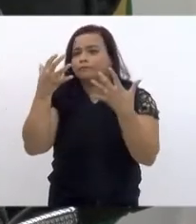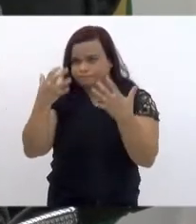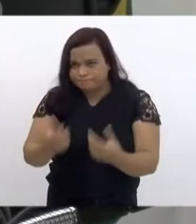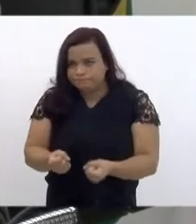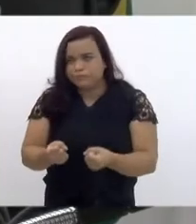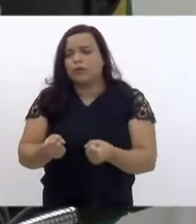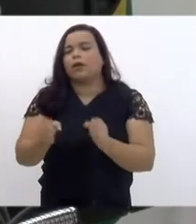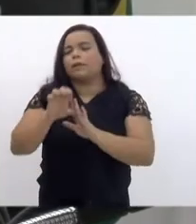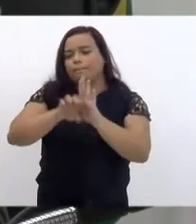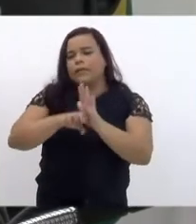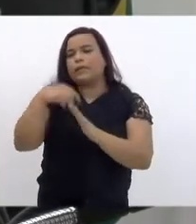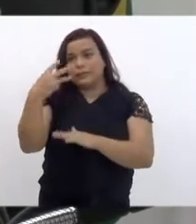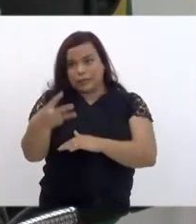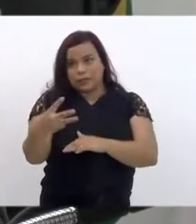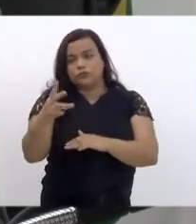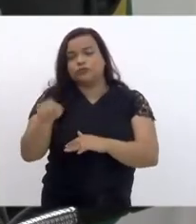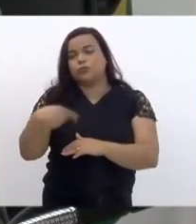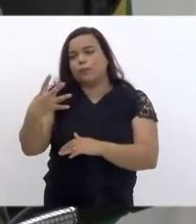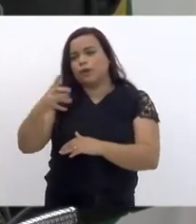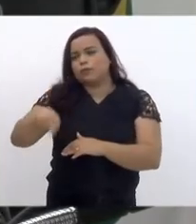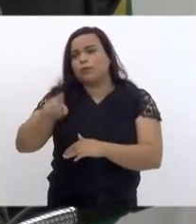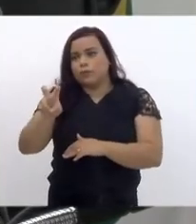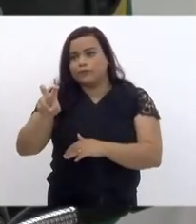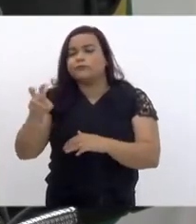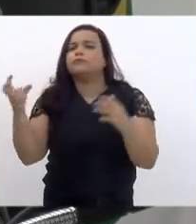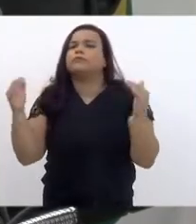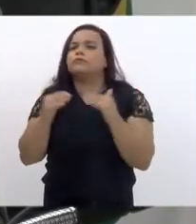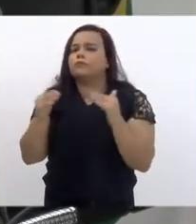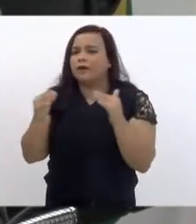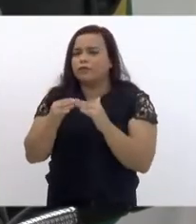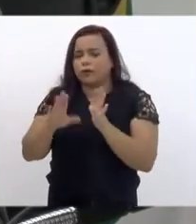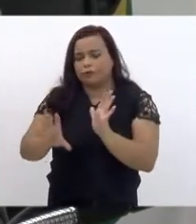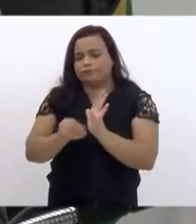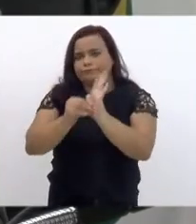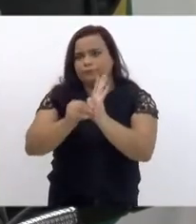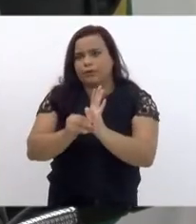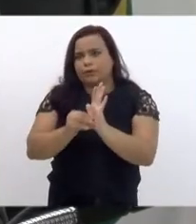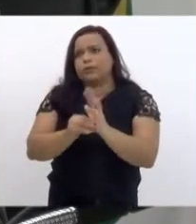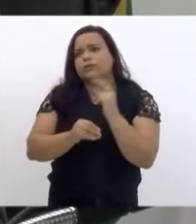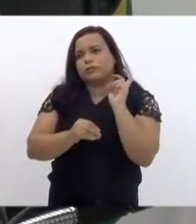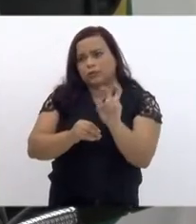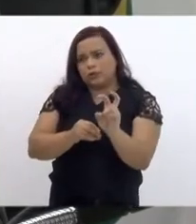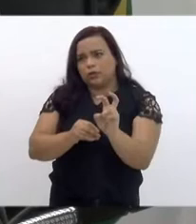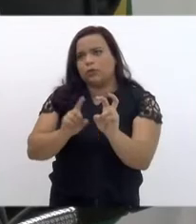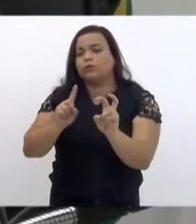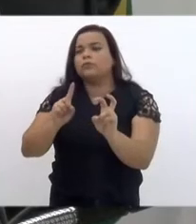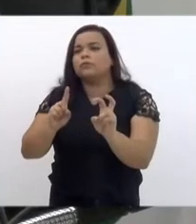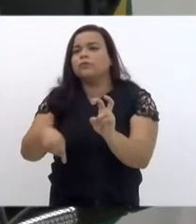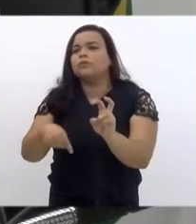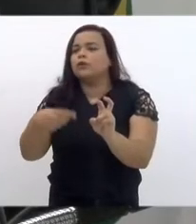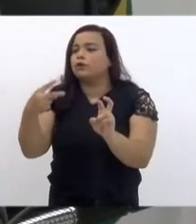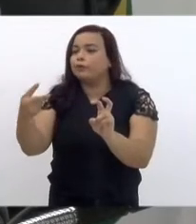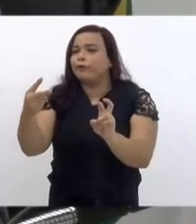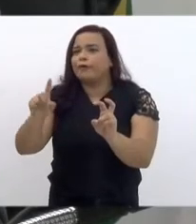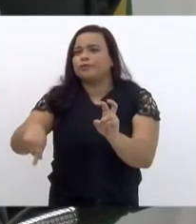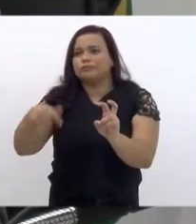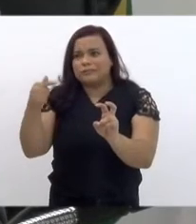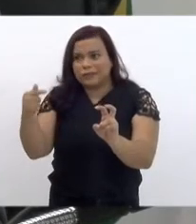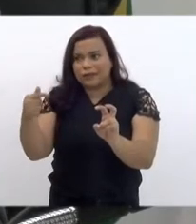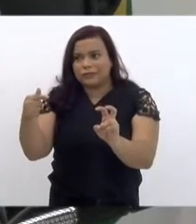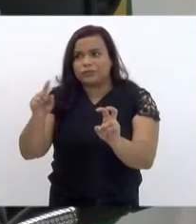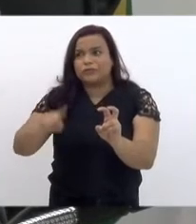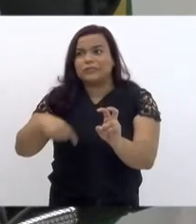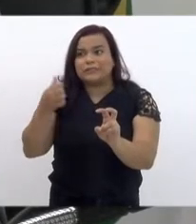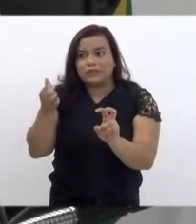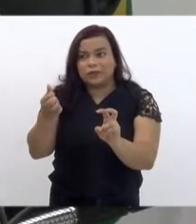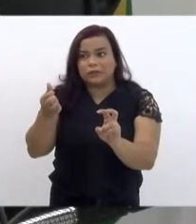8, favorável com subemenda à emenda 5, favorável com subemendas aglutinativas às emendas 2 e 7, 6 e